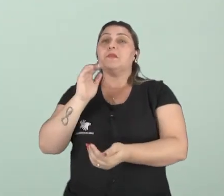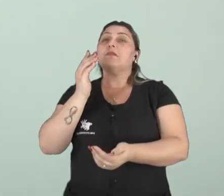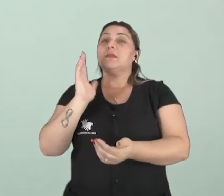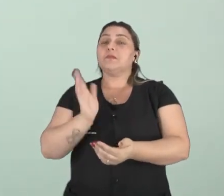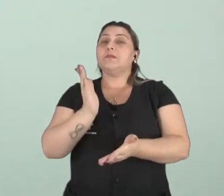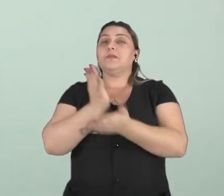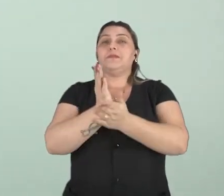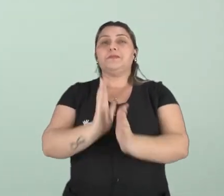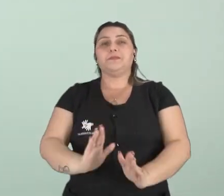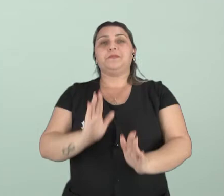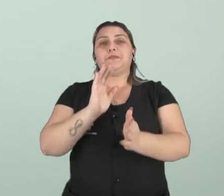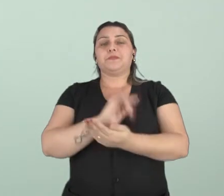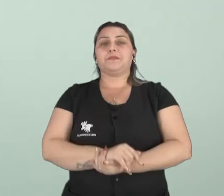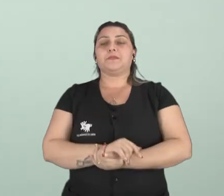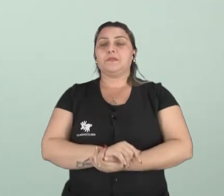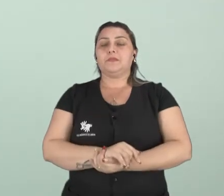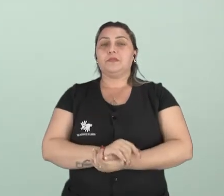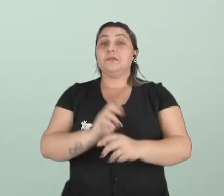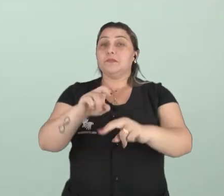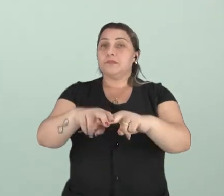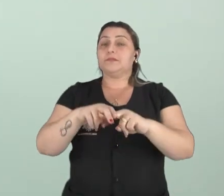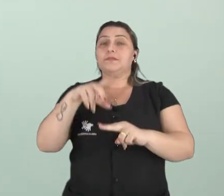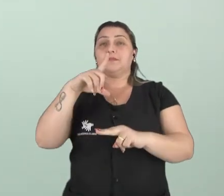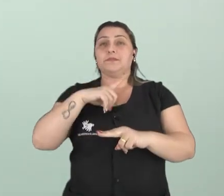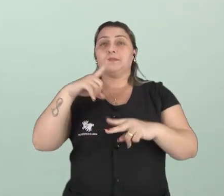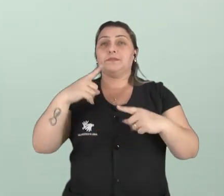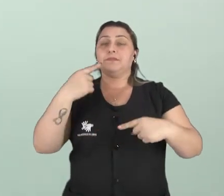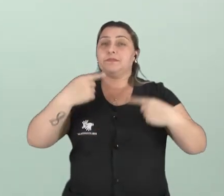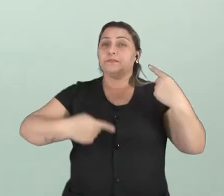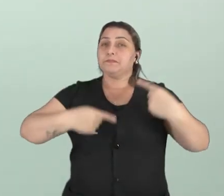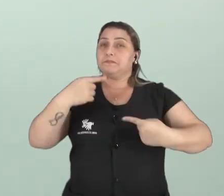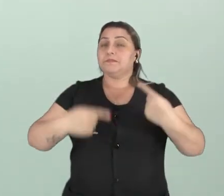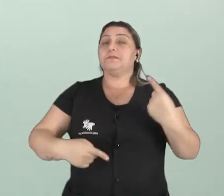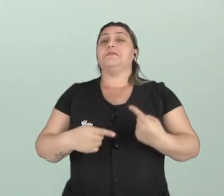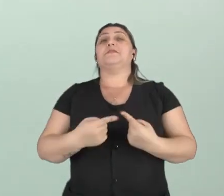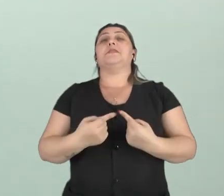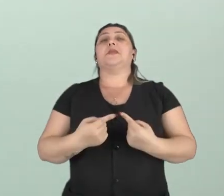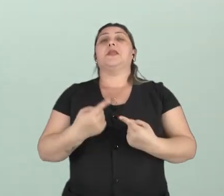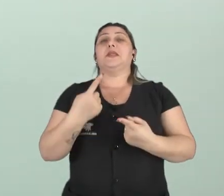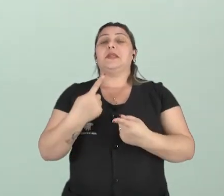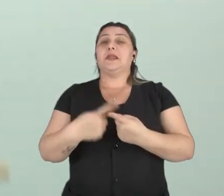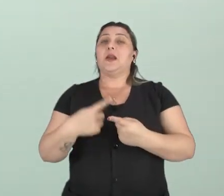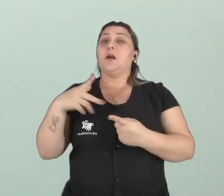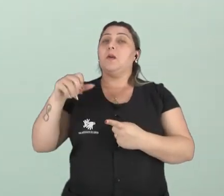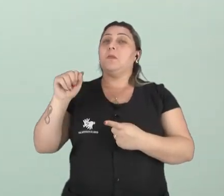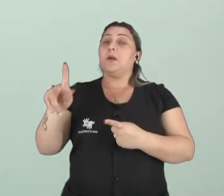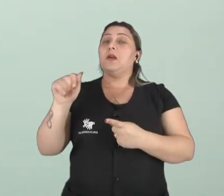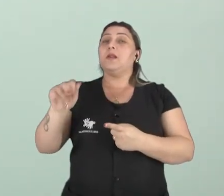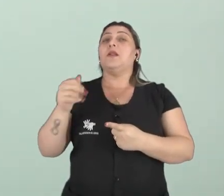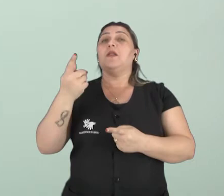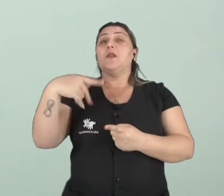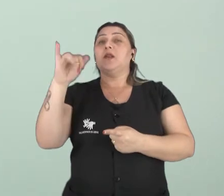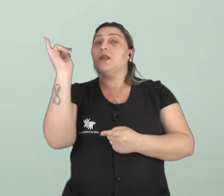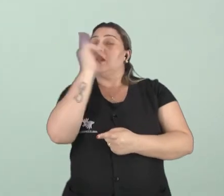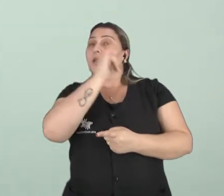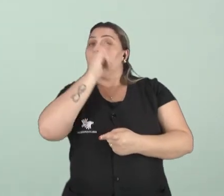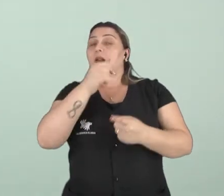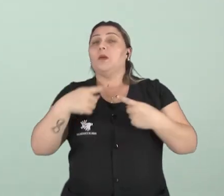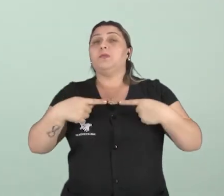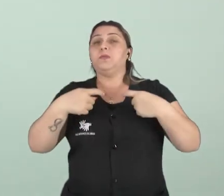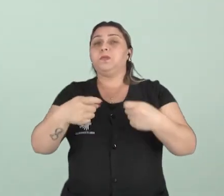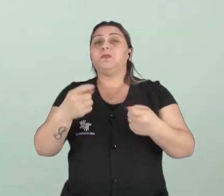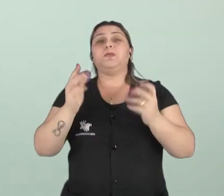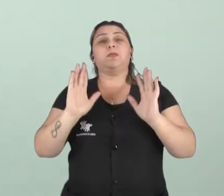tinha acabado, né? Então aí é por isso que a gente tem essas políticas, essa indenização, né? Porque os soldados que foram para a Itália lutar, quando eles voltaram, a guerra já